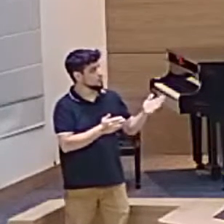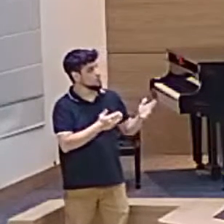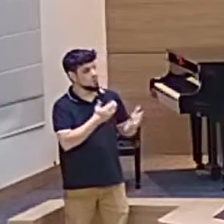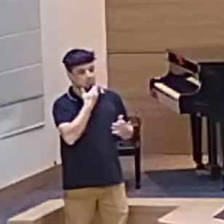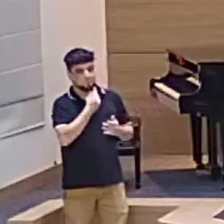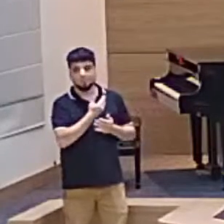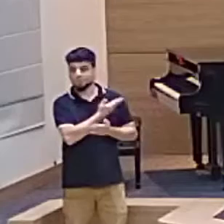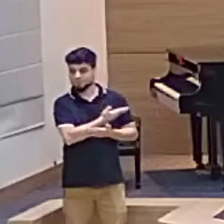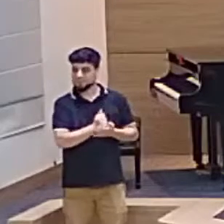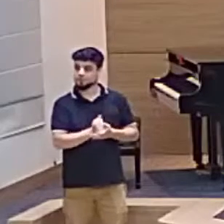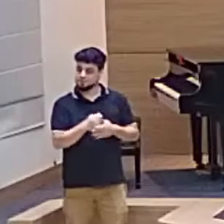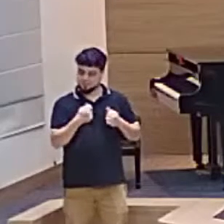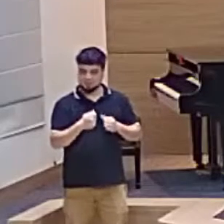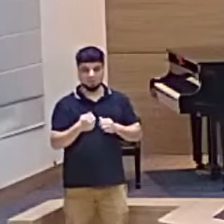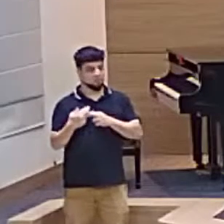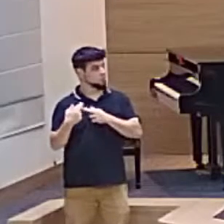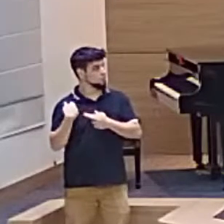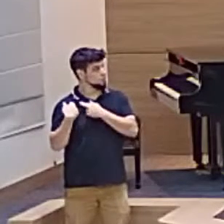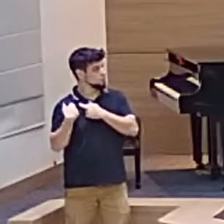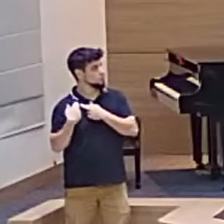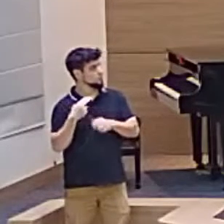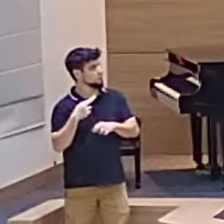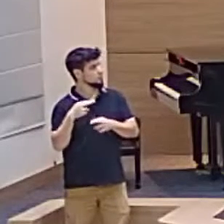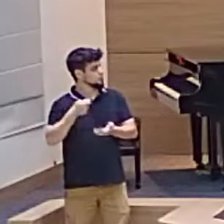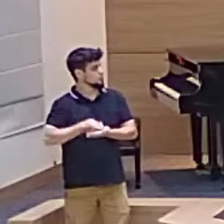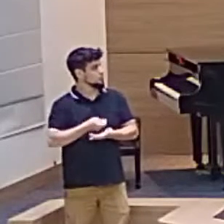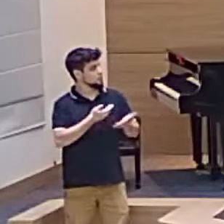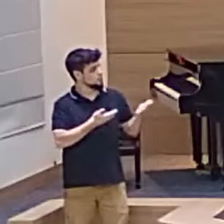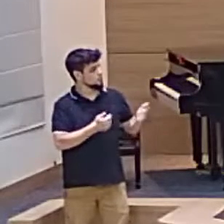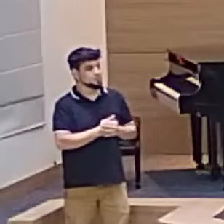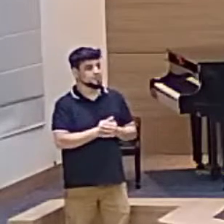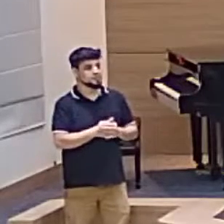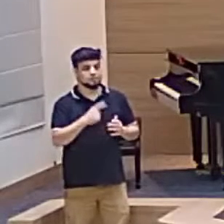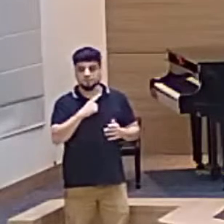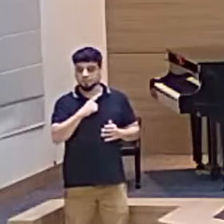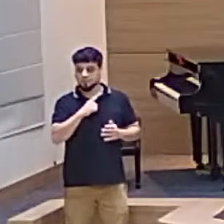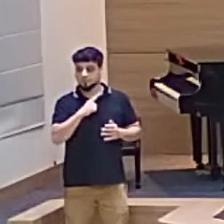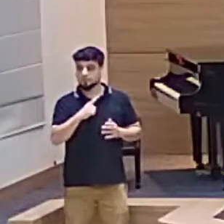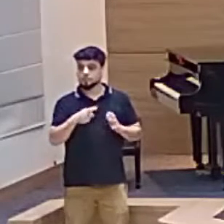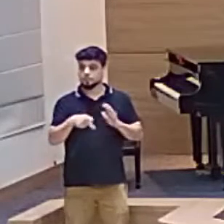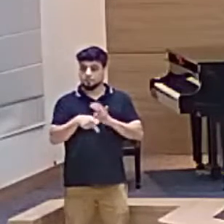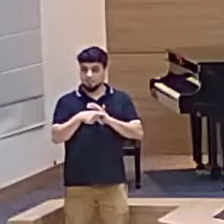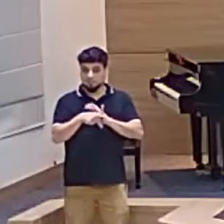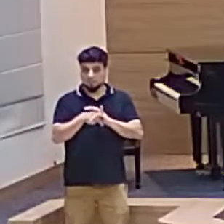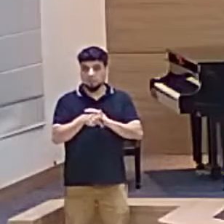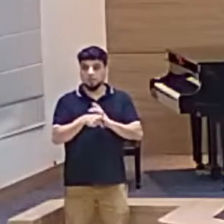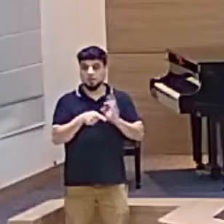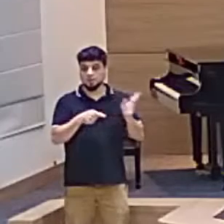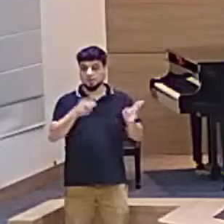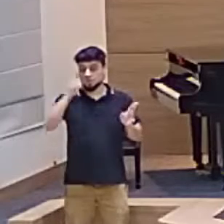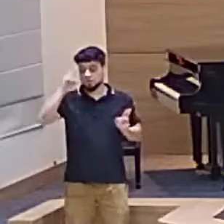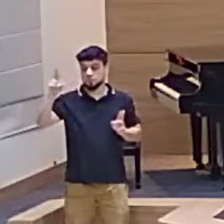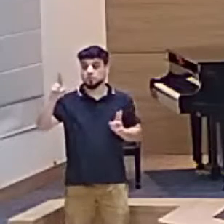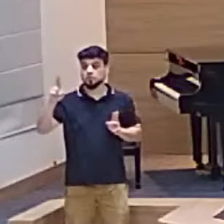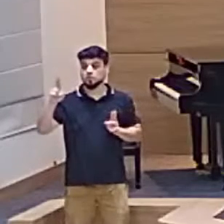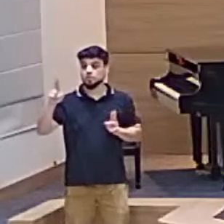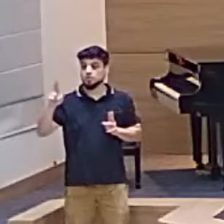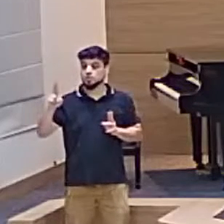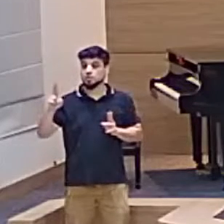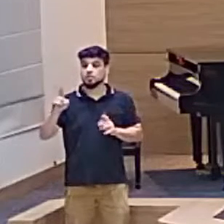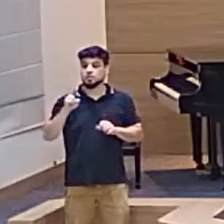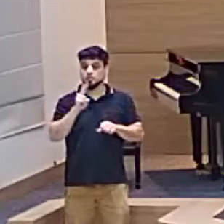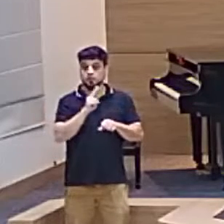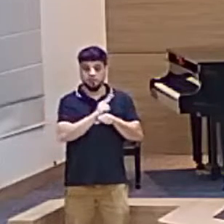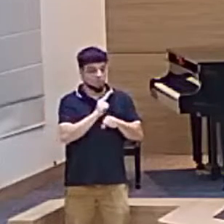é o Robertinho é um baixo dessa casa então é ele quem é o dirigente é o Senhor das leis não é e também a vida da